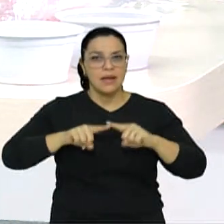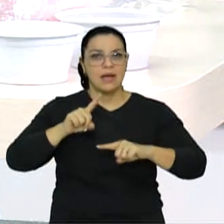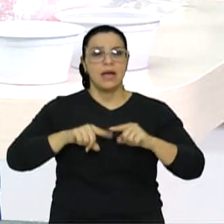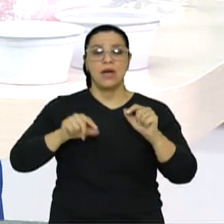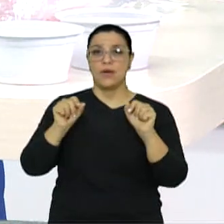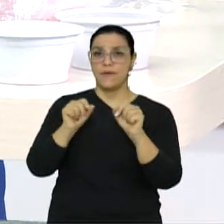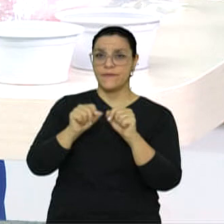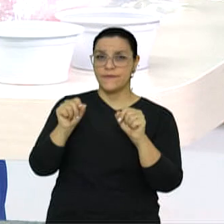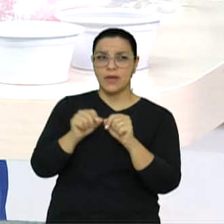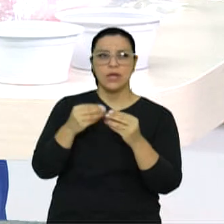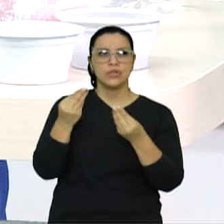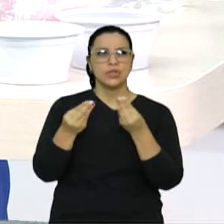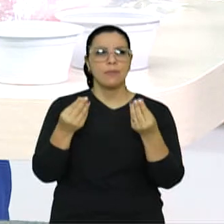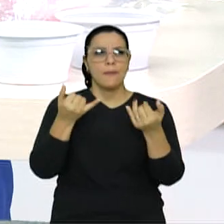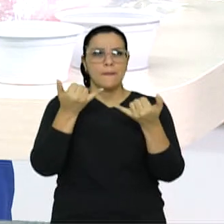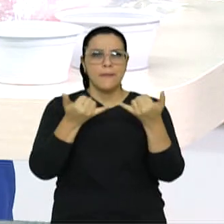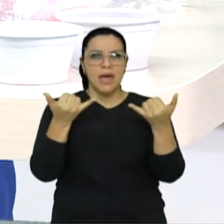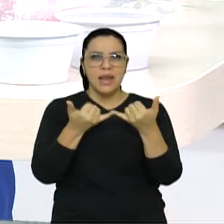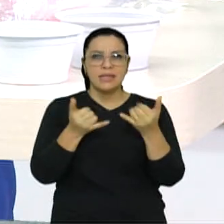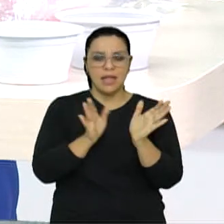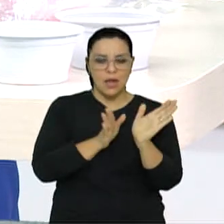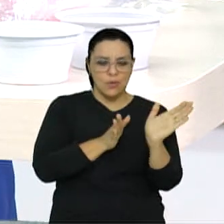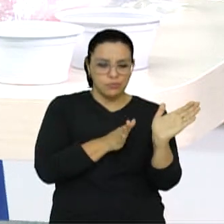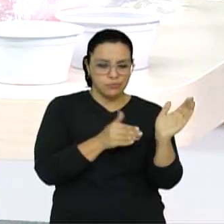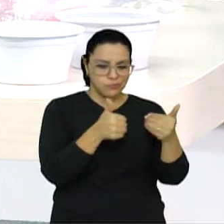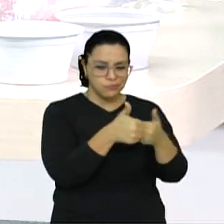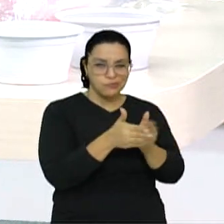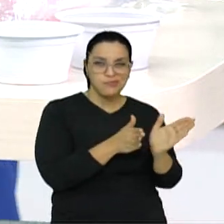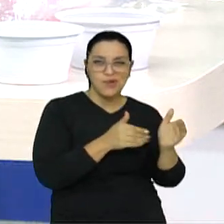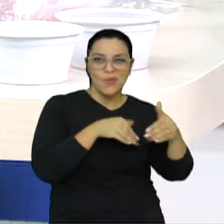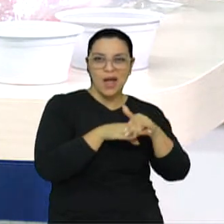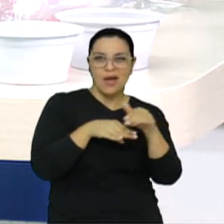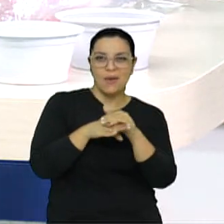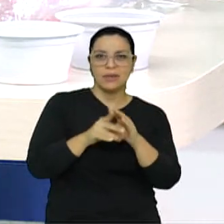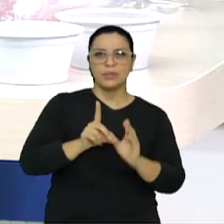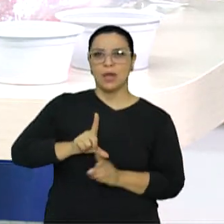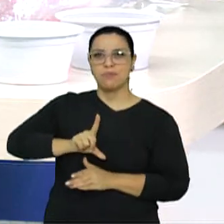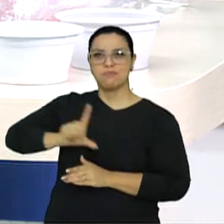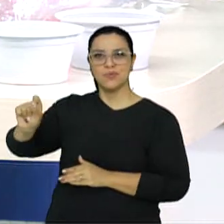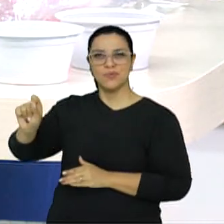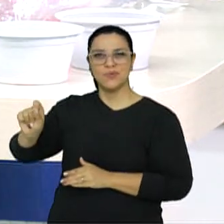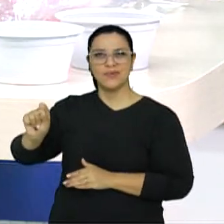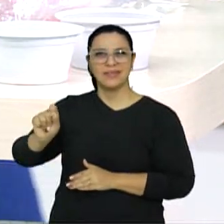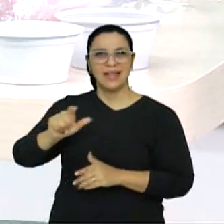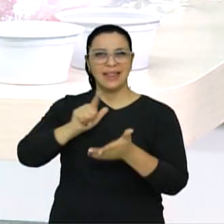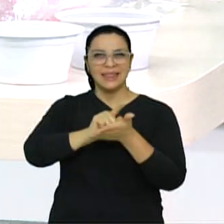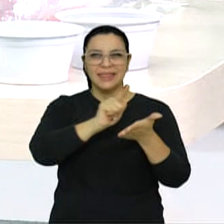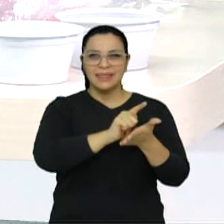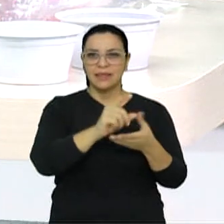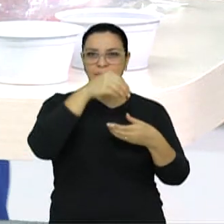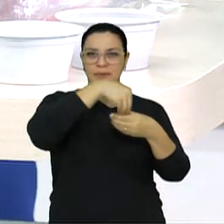Ela faz, vamos dizer, uma espécie de um empacotamento dessas substâncias e aí ela